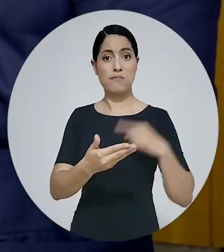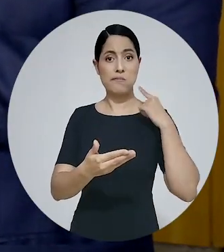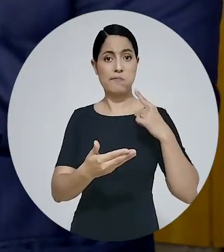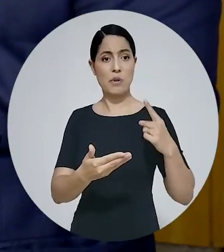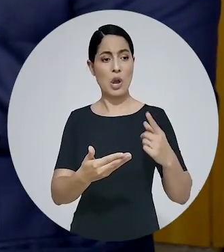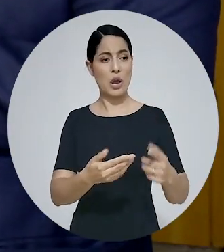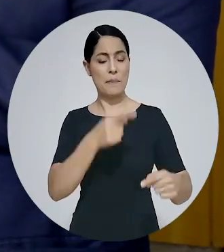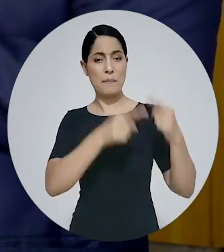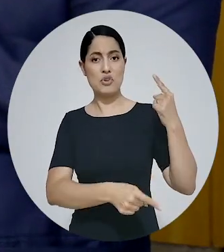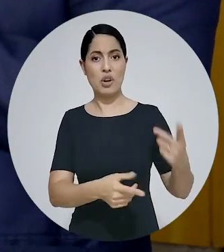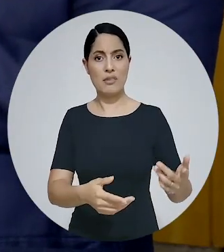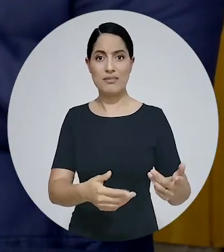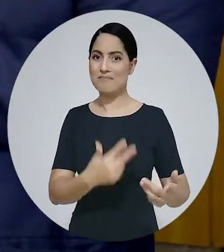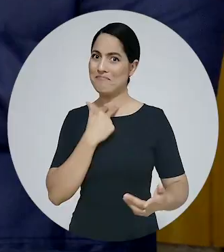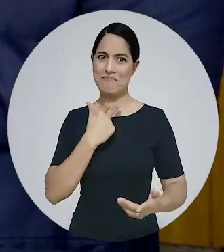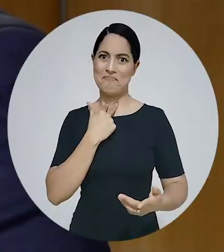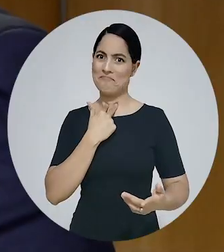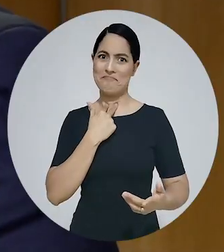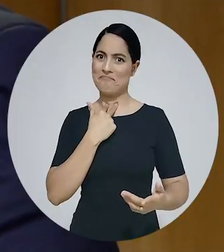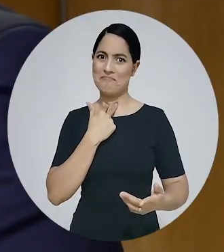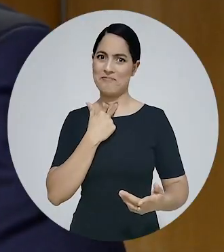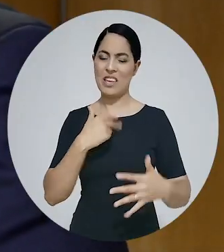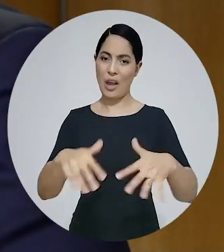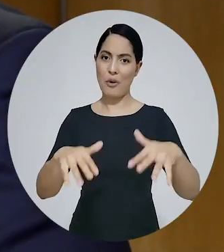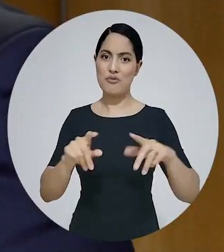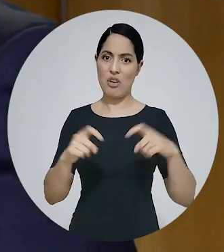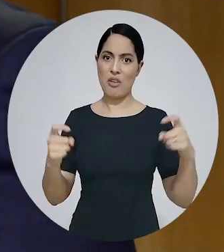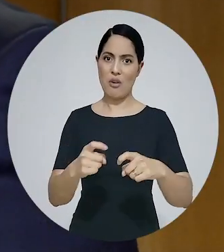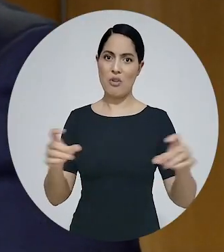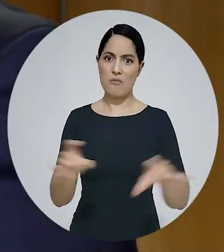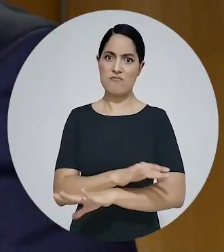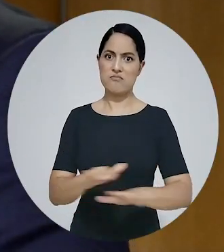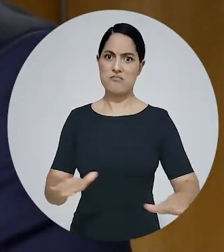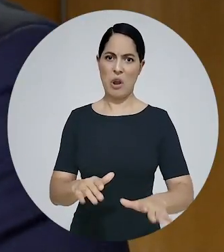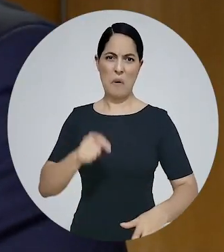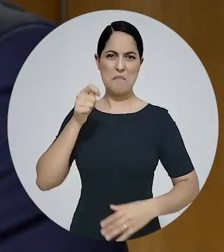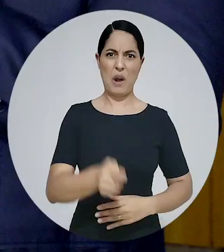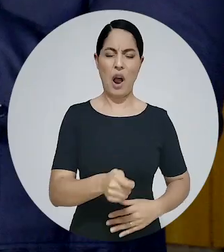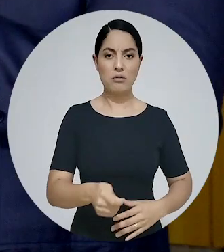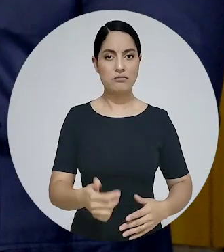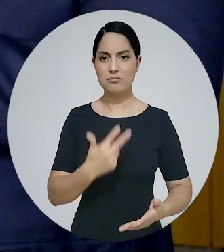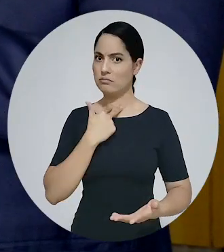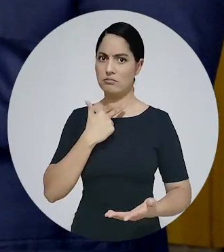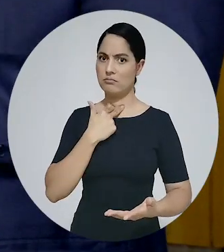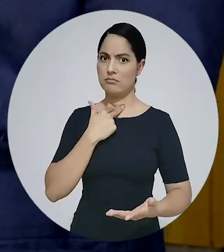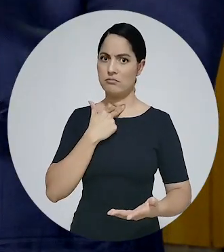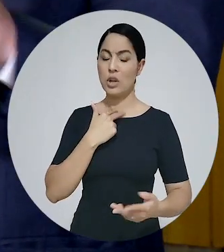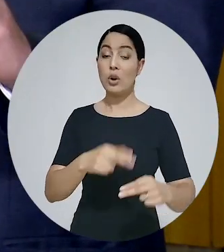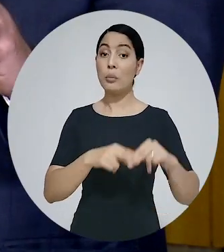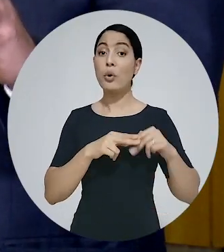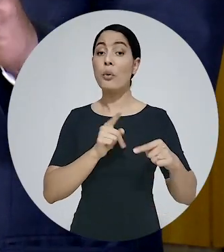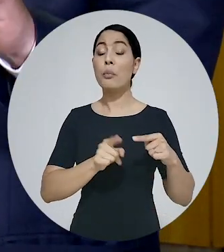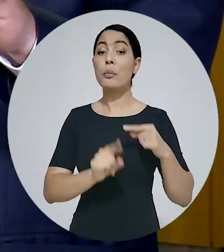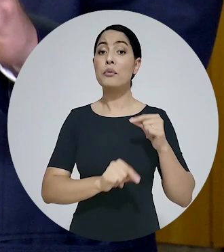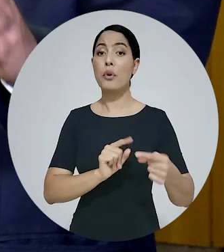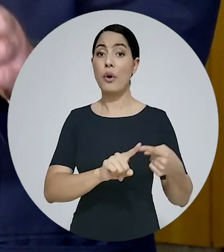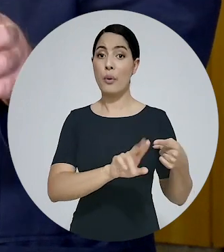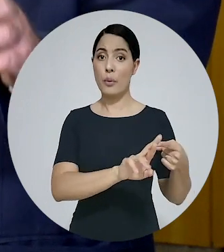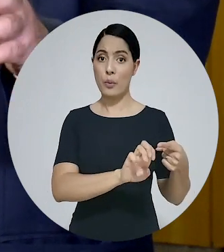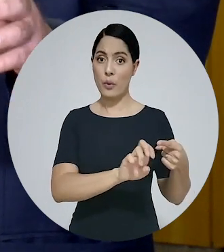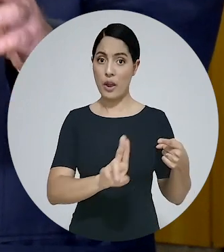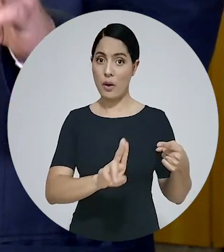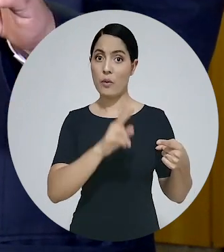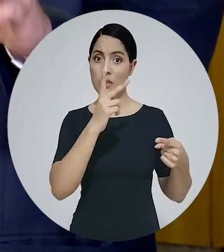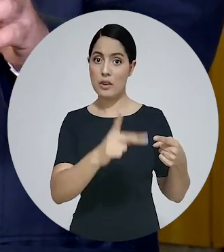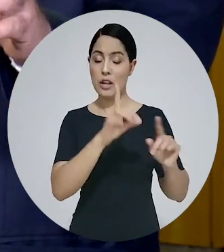e encerrar abruptamente, autoritariamente, aquela audiência. O problema se deu com o réu, porque teve